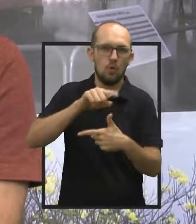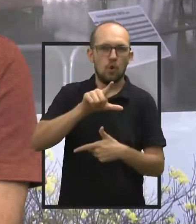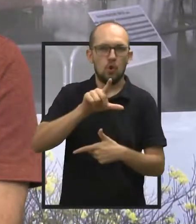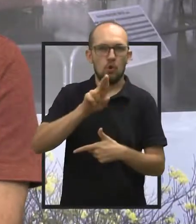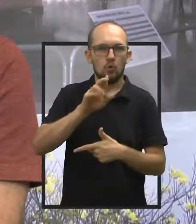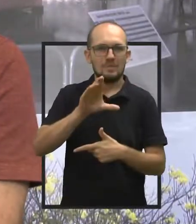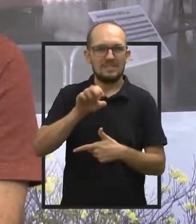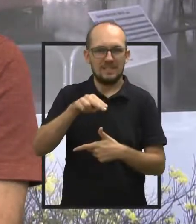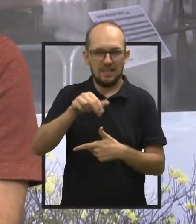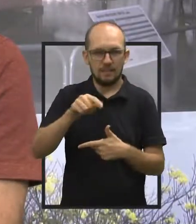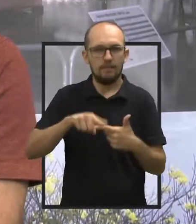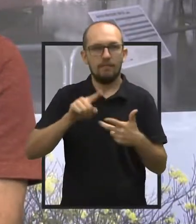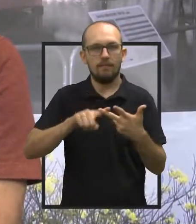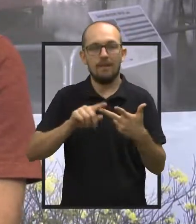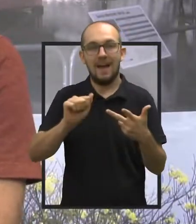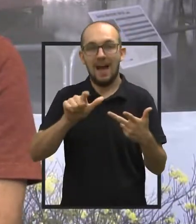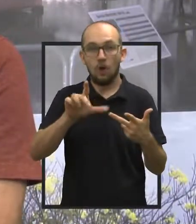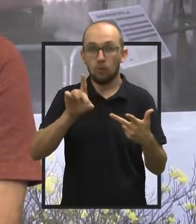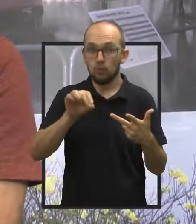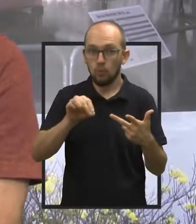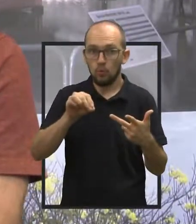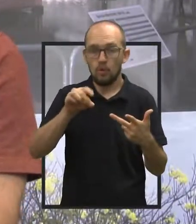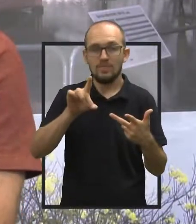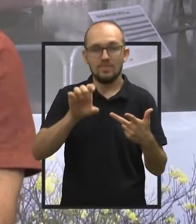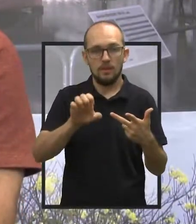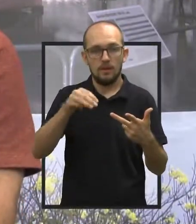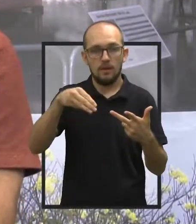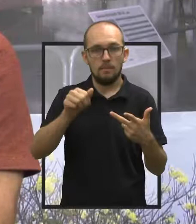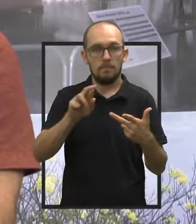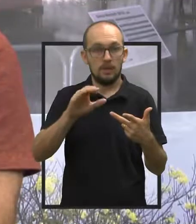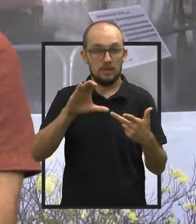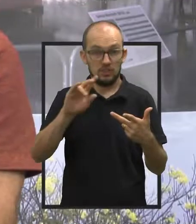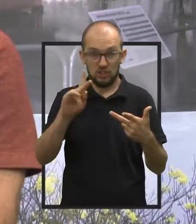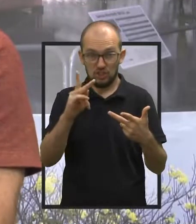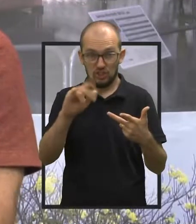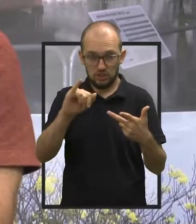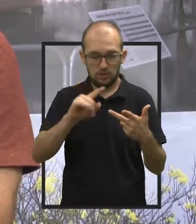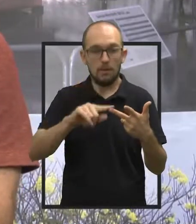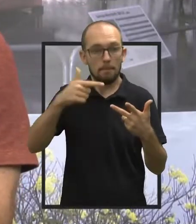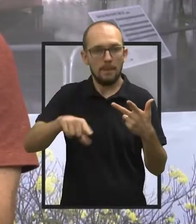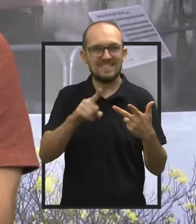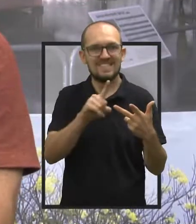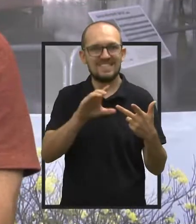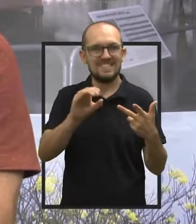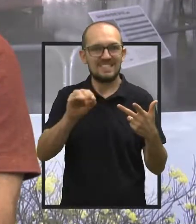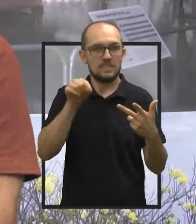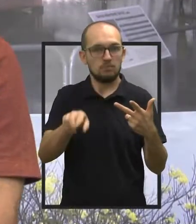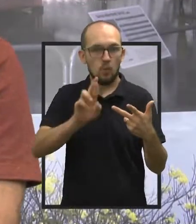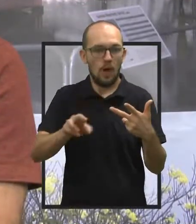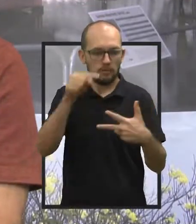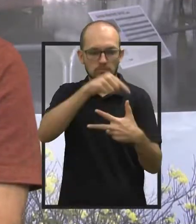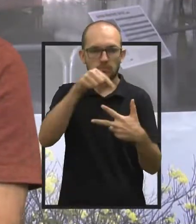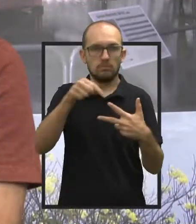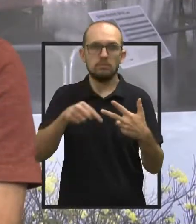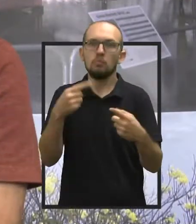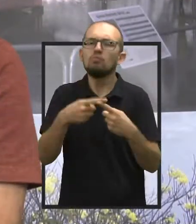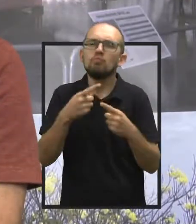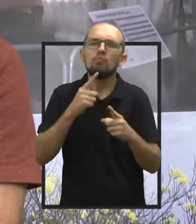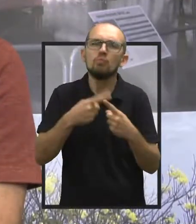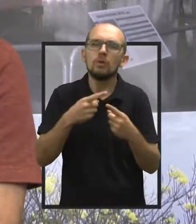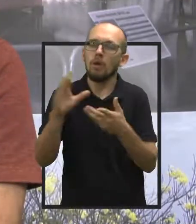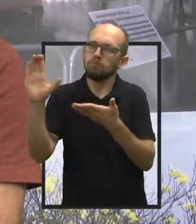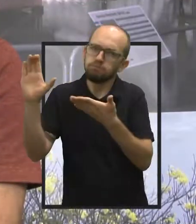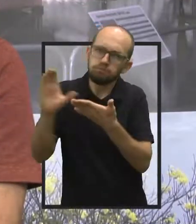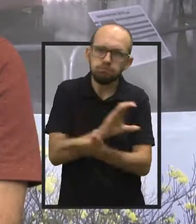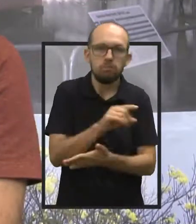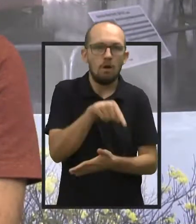do deputado Aldo Demarques, mais R$100 mil, que é para custeio, que é para manutenção da Santa Casa, né? Porque geralmente as emendas ela